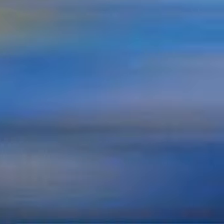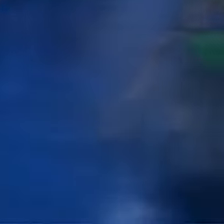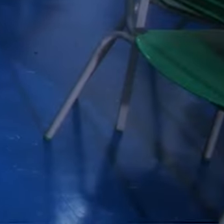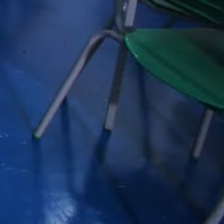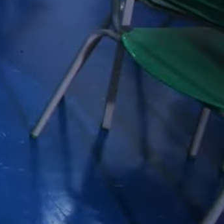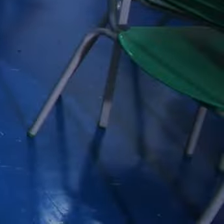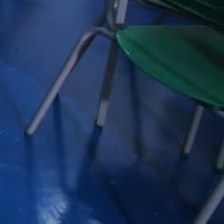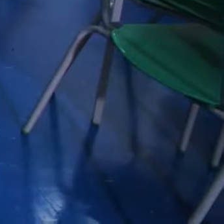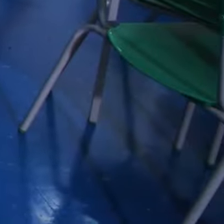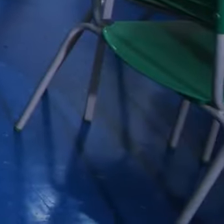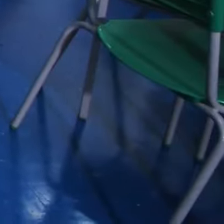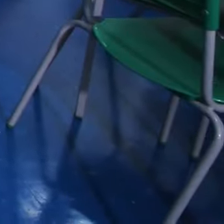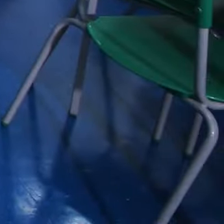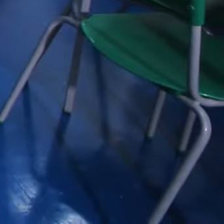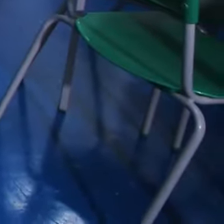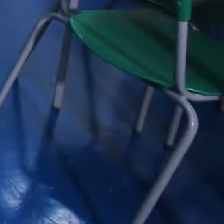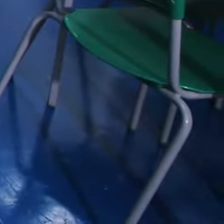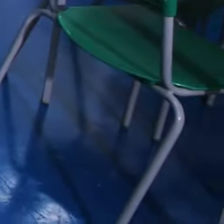leitores.